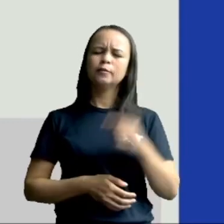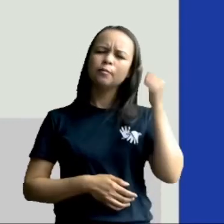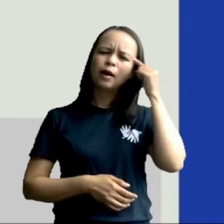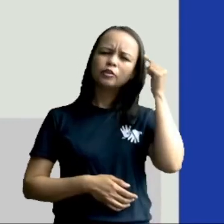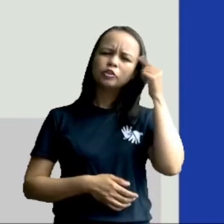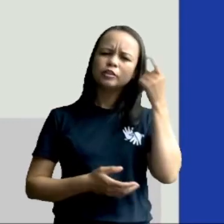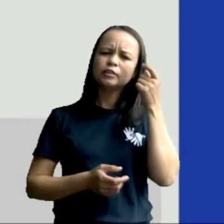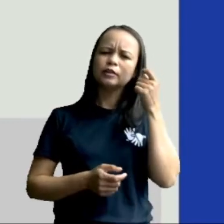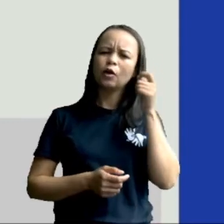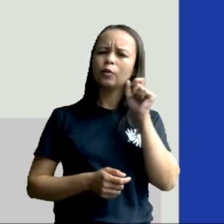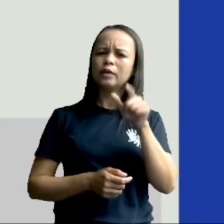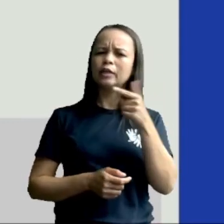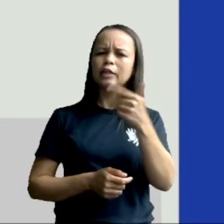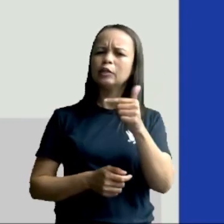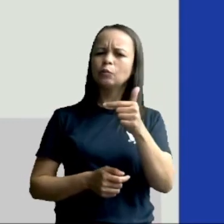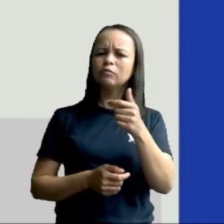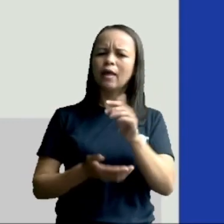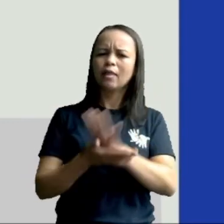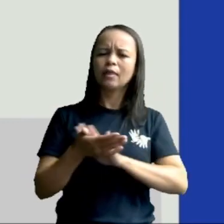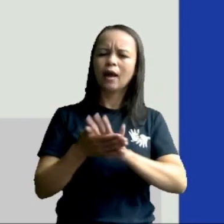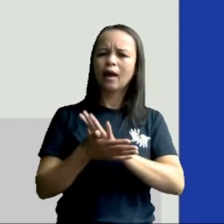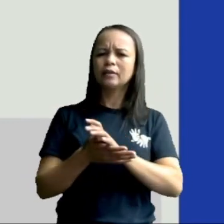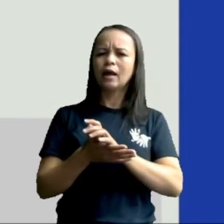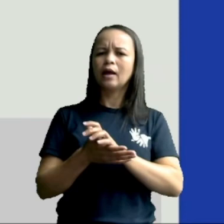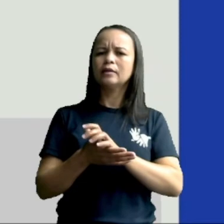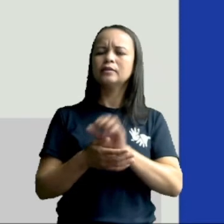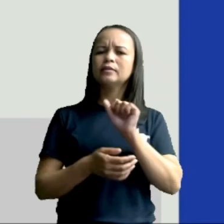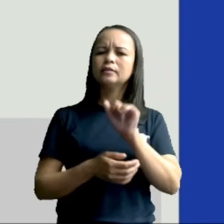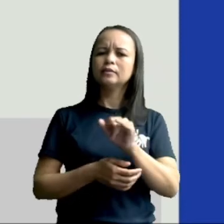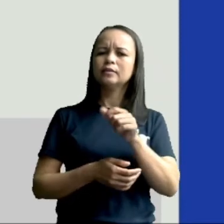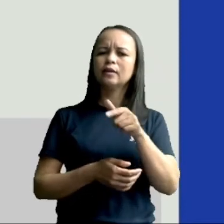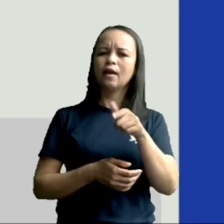sequer é. E aí?